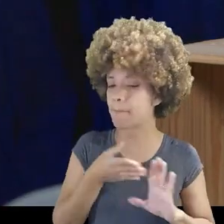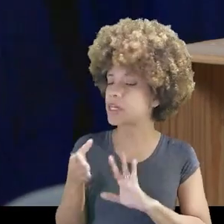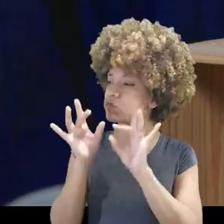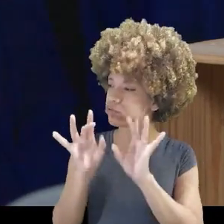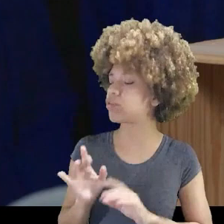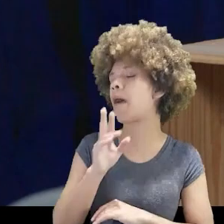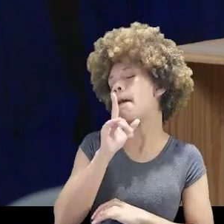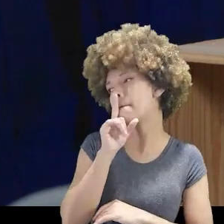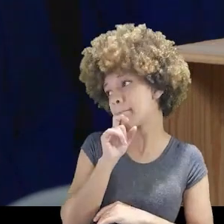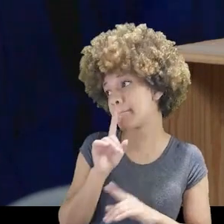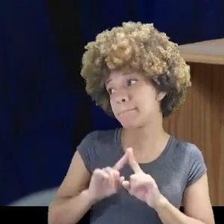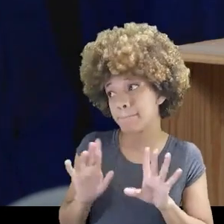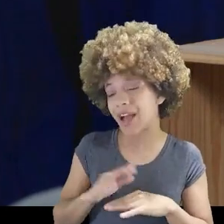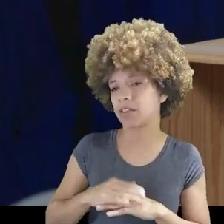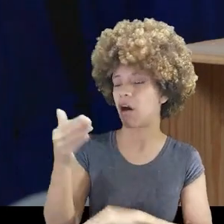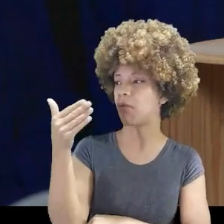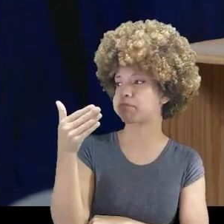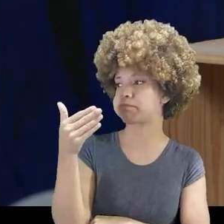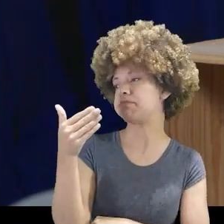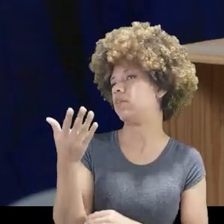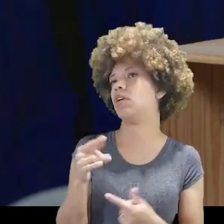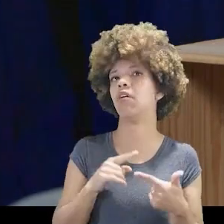muito sagrado só que motel